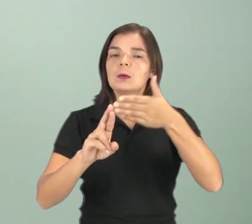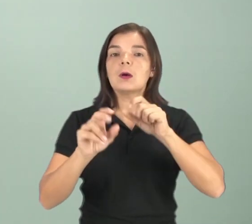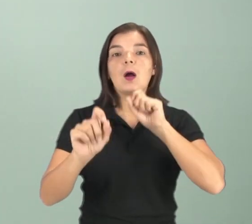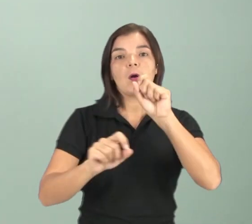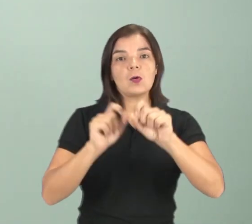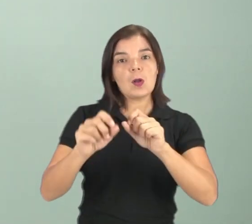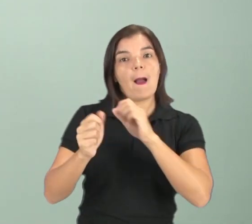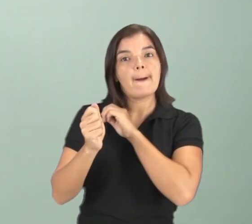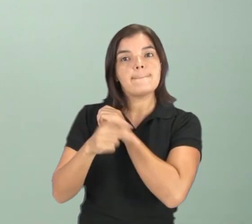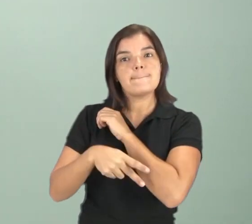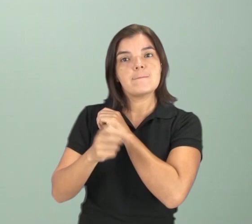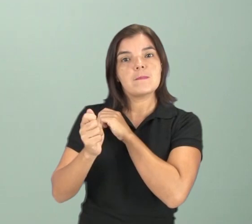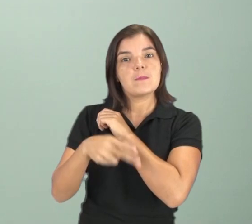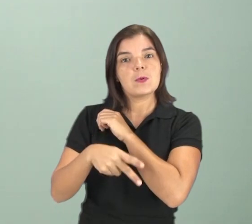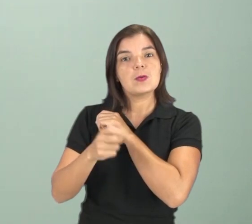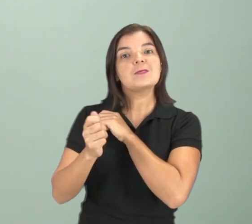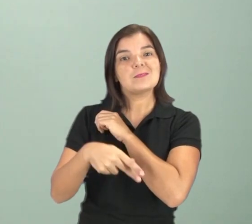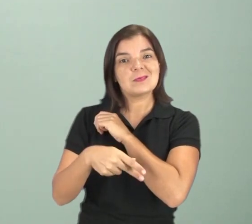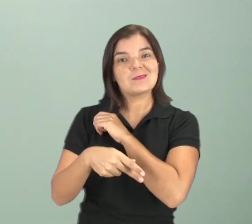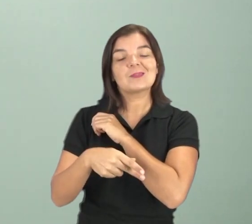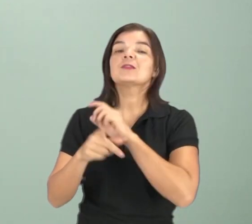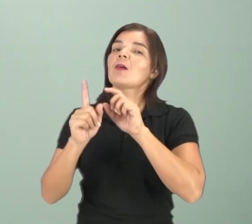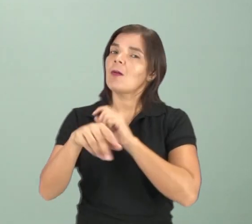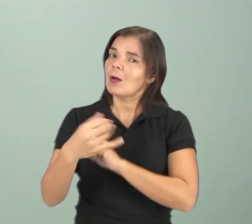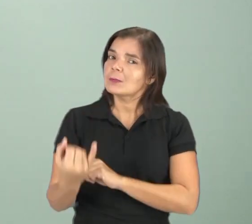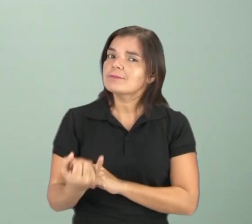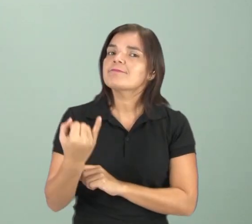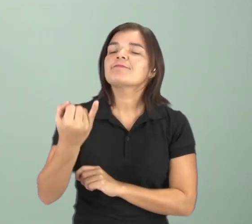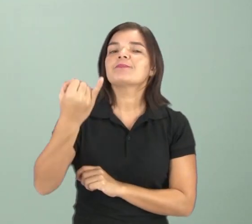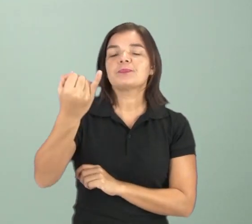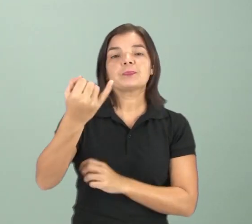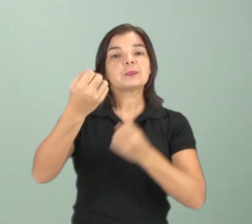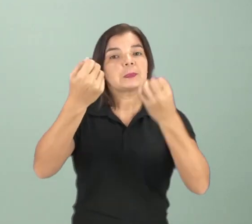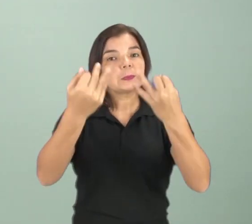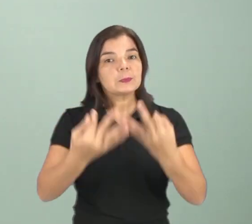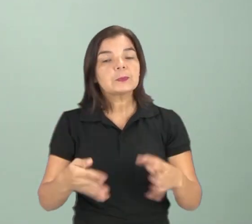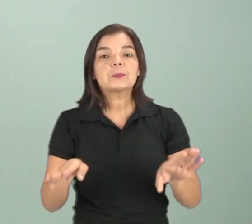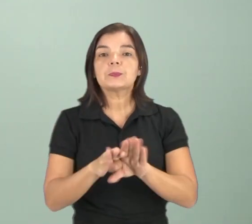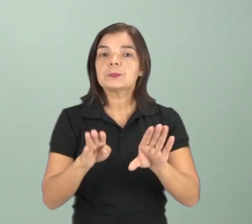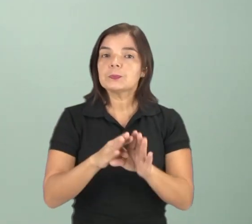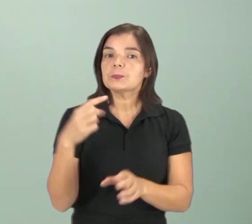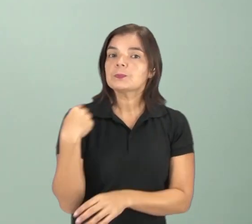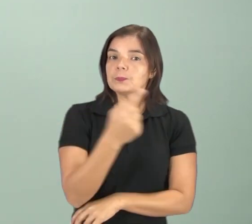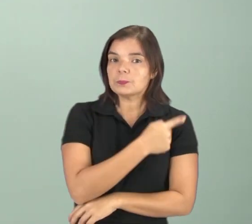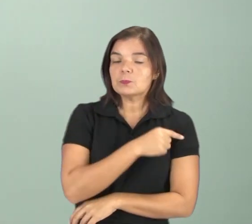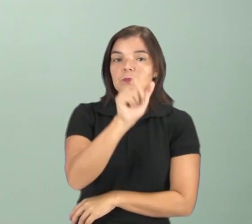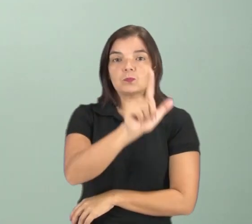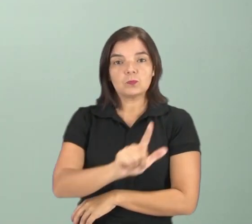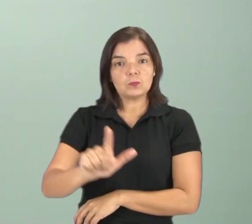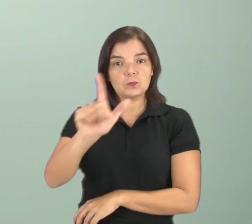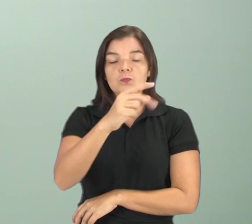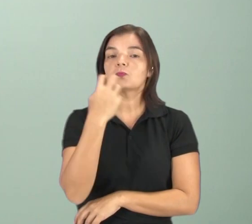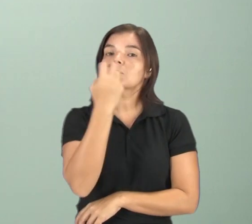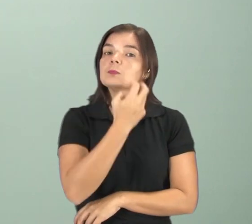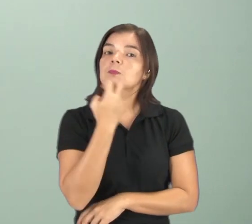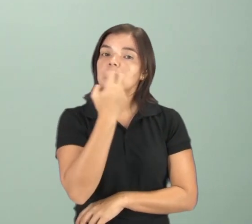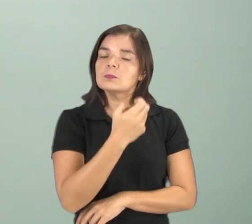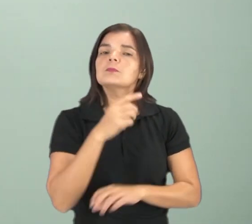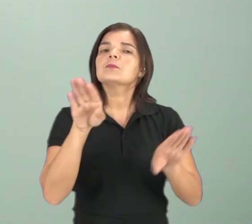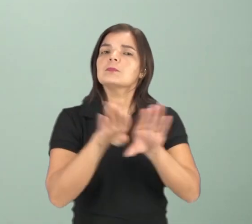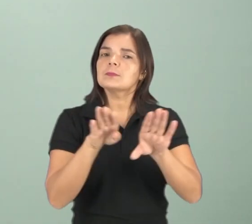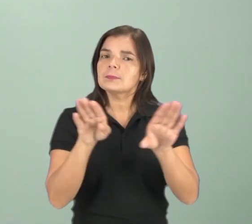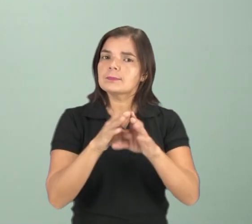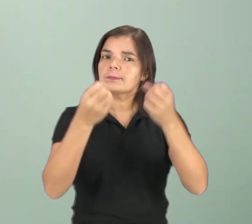à aposentadoria, certo? E é importante a gente ressaltar que quando nós falamos de literatura oral,